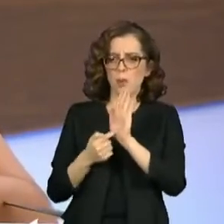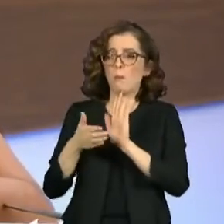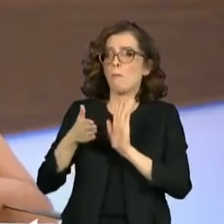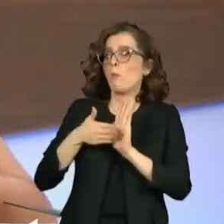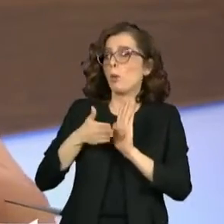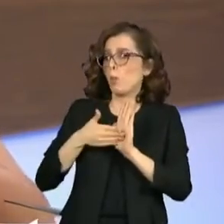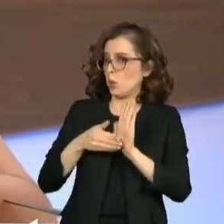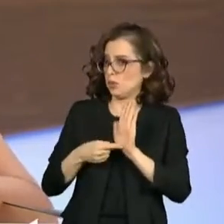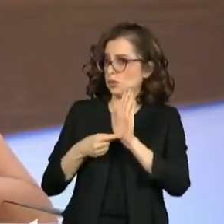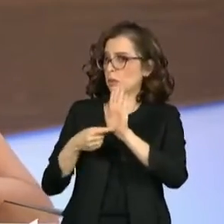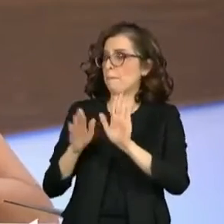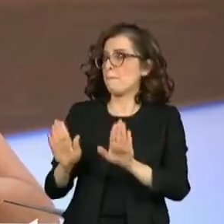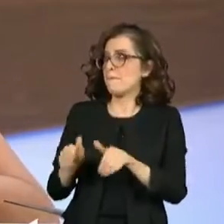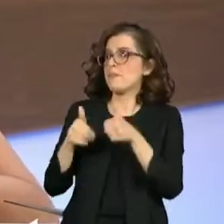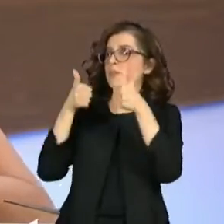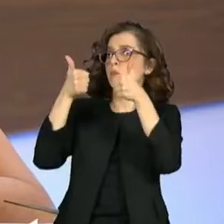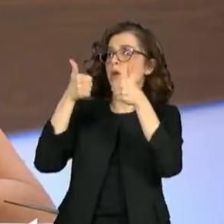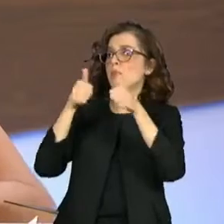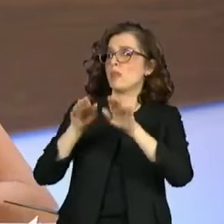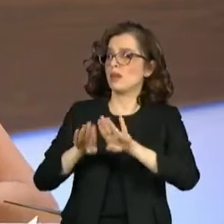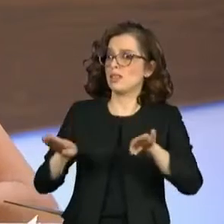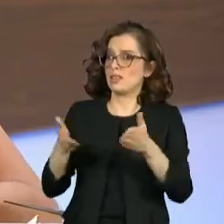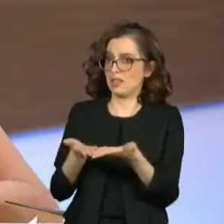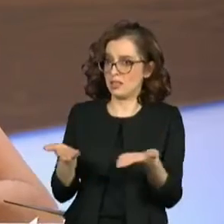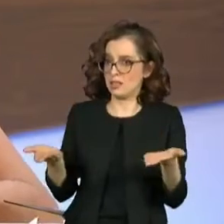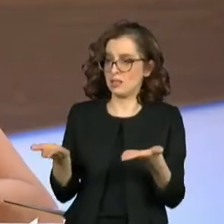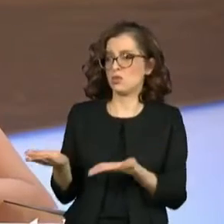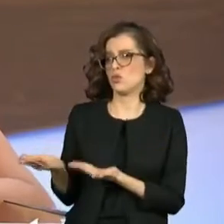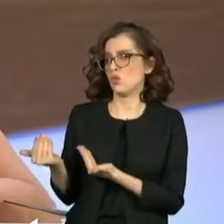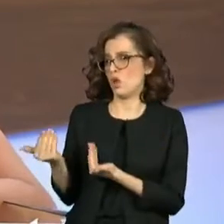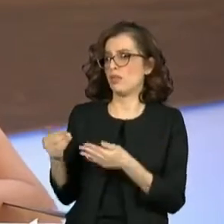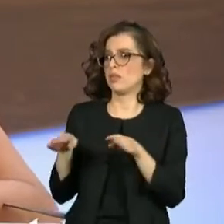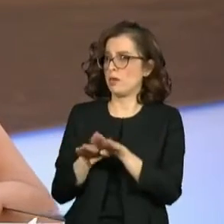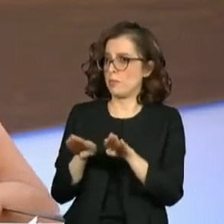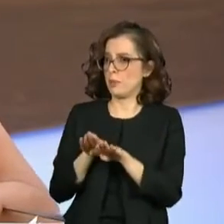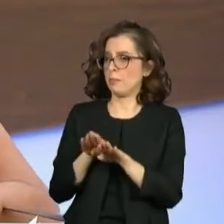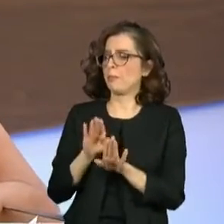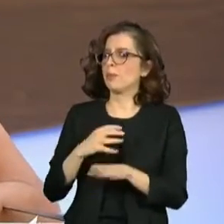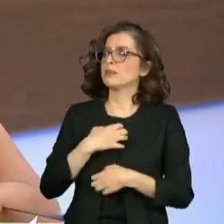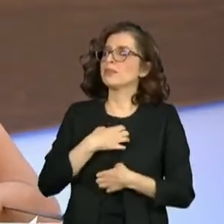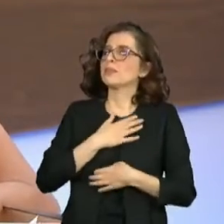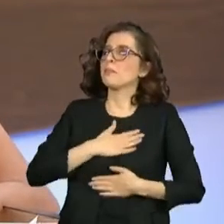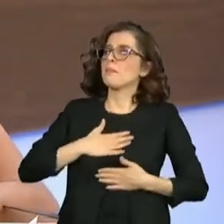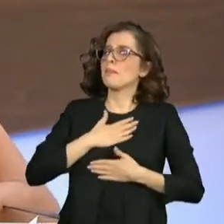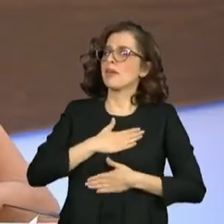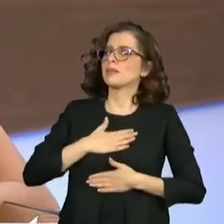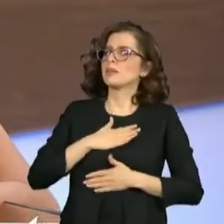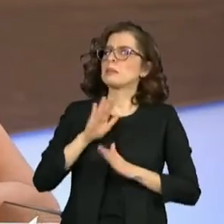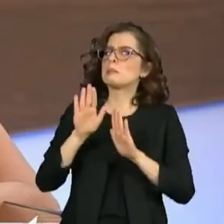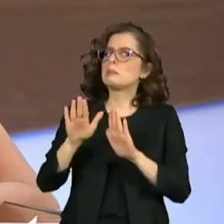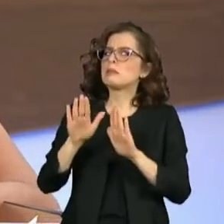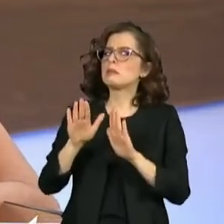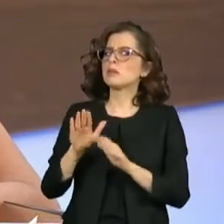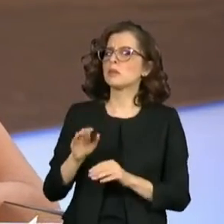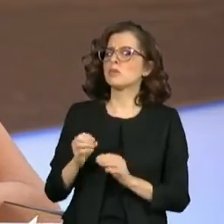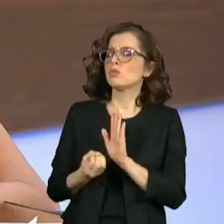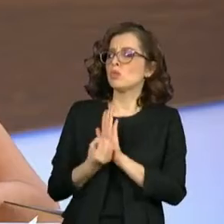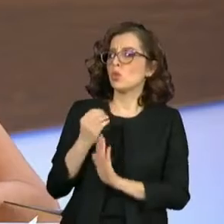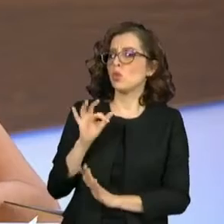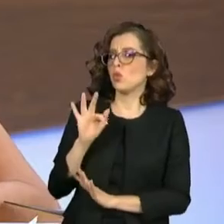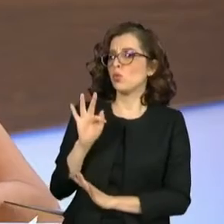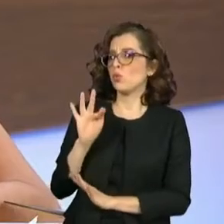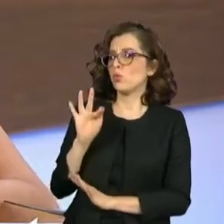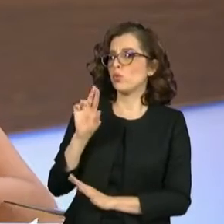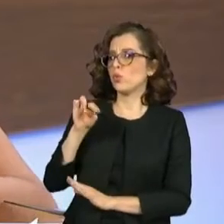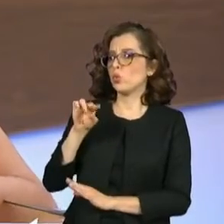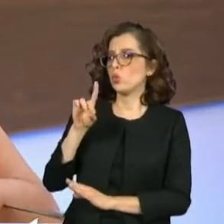sentimento de insatisfação da juventude hoje em dia, que é a questão do fundo para financiamento da educação de jovens que a senhora propõe. Eu